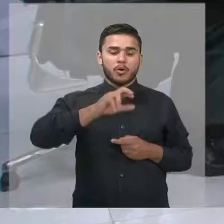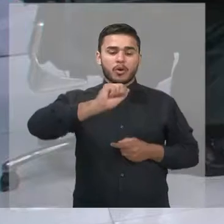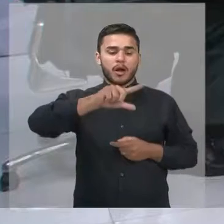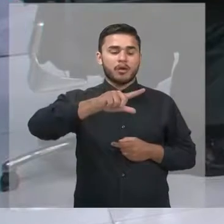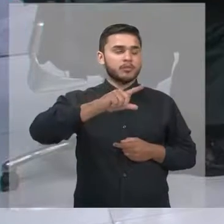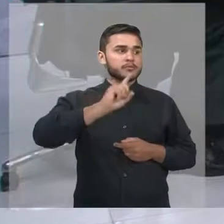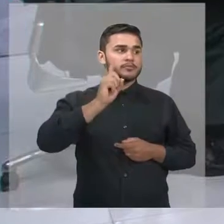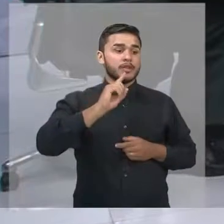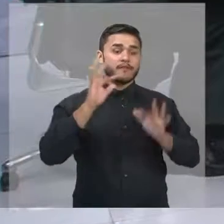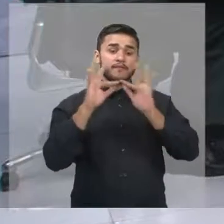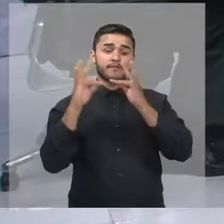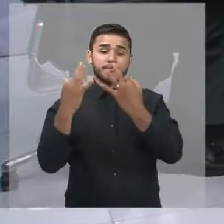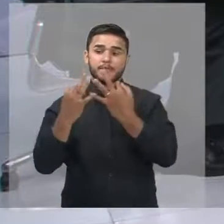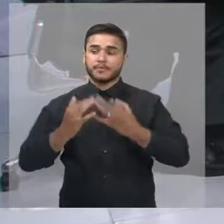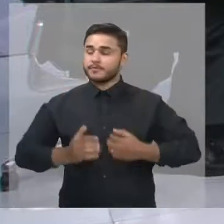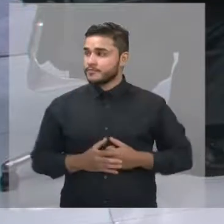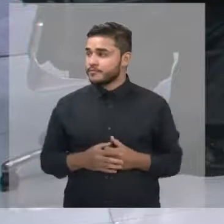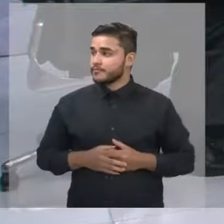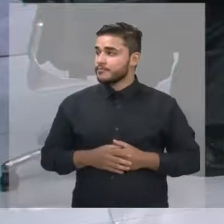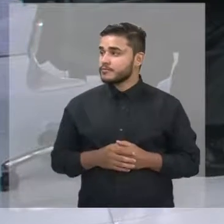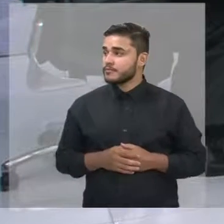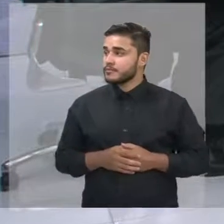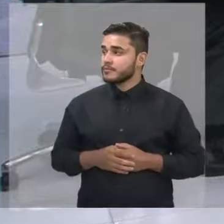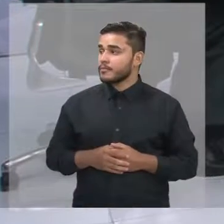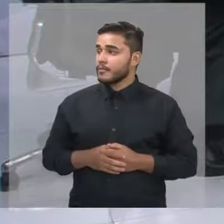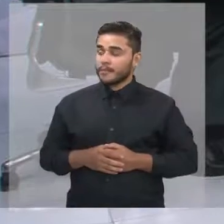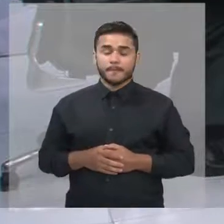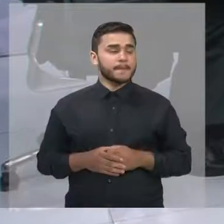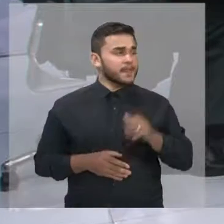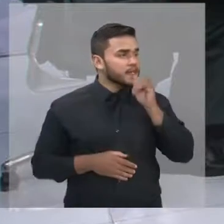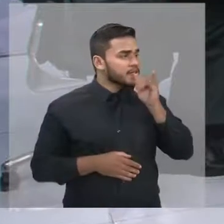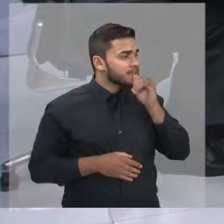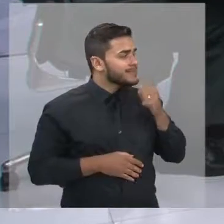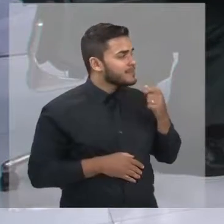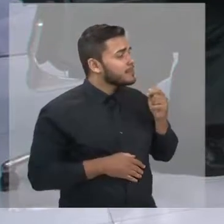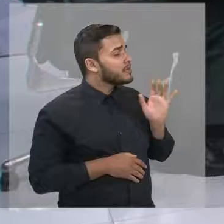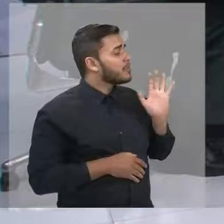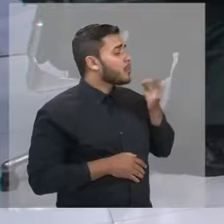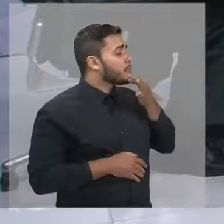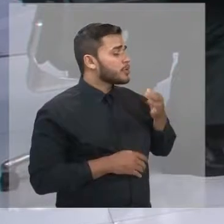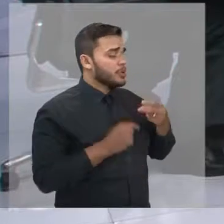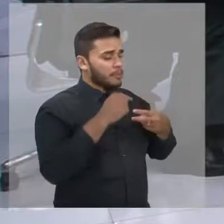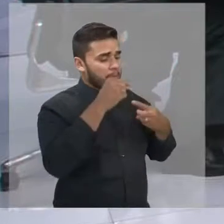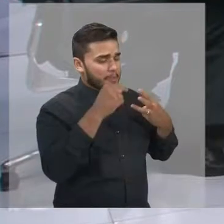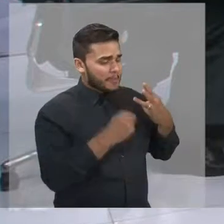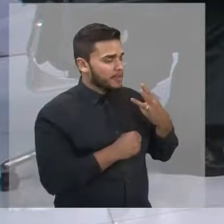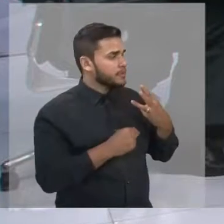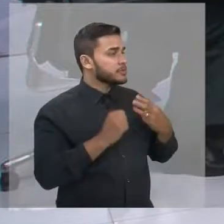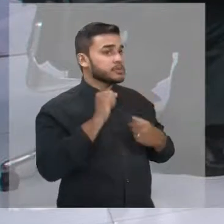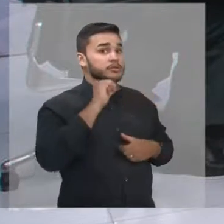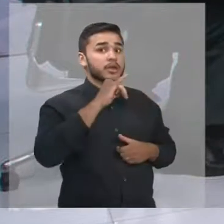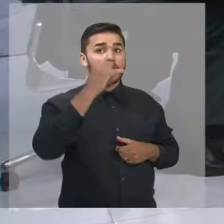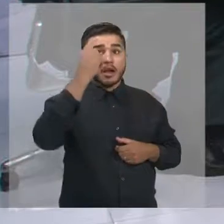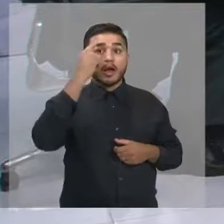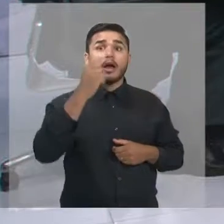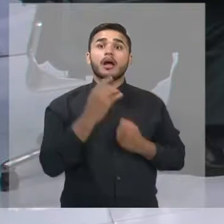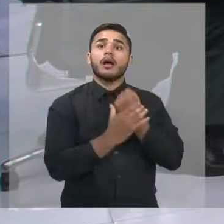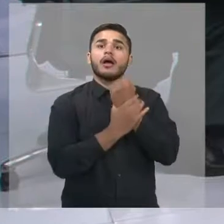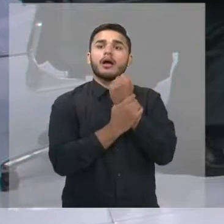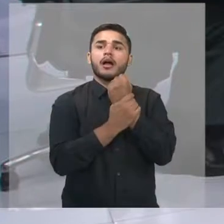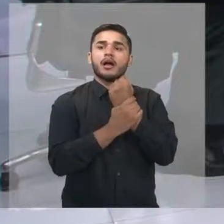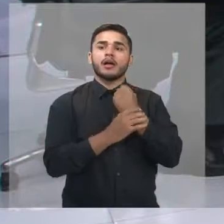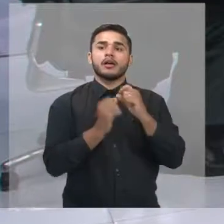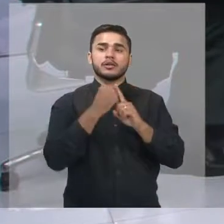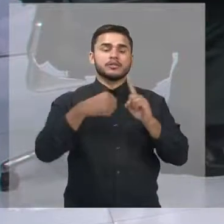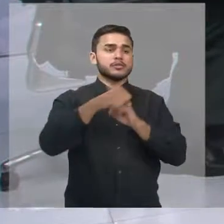é contra a liberdade de consciência. Eu concordo, mas se você ensinar esse valor, não faça com outro que você não quer que faça alguém com você, você está